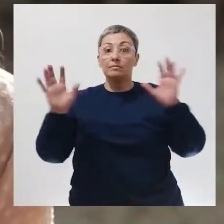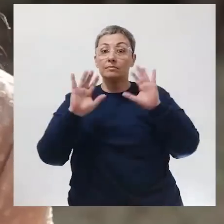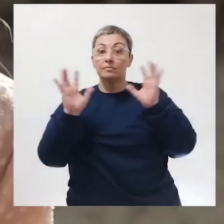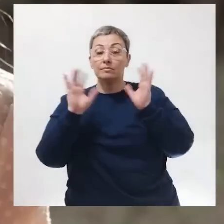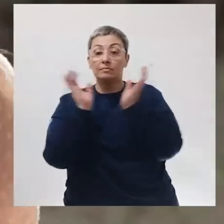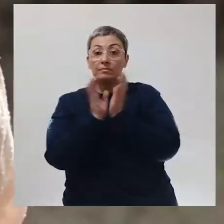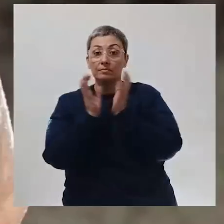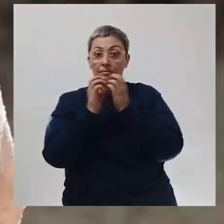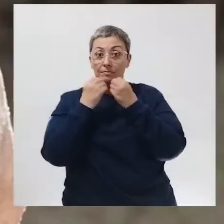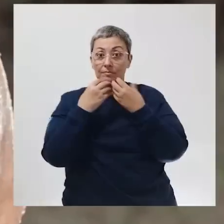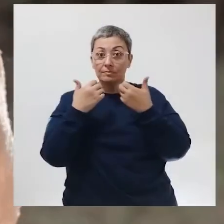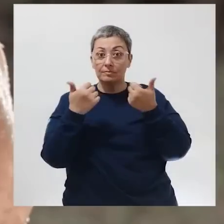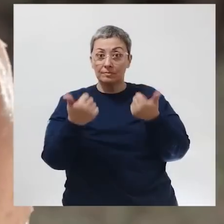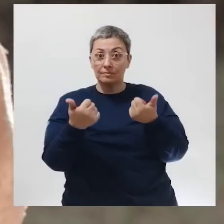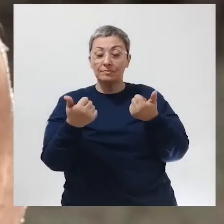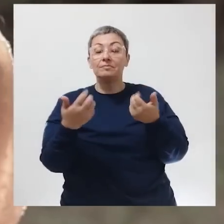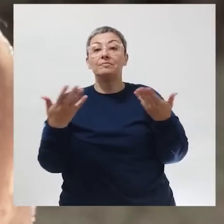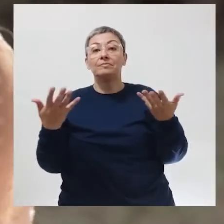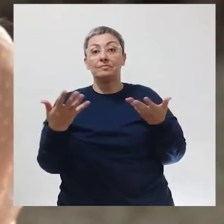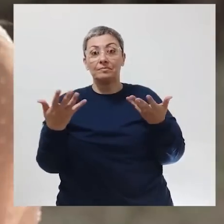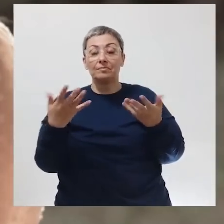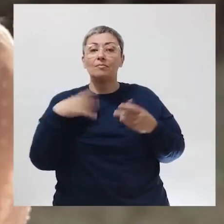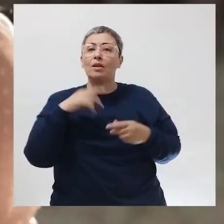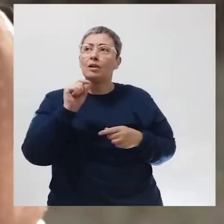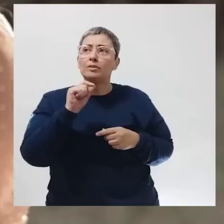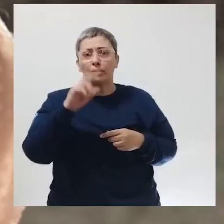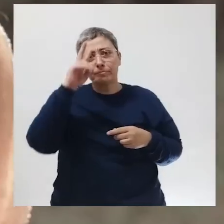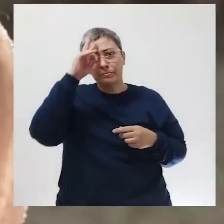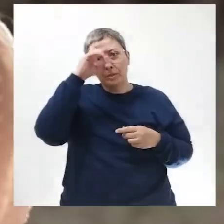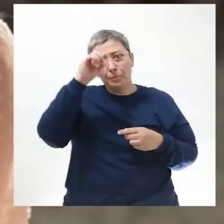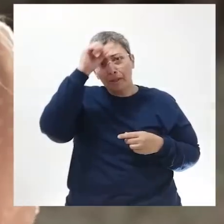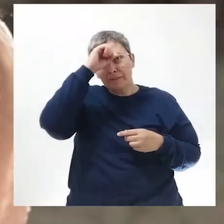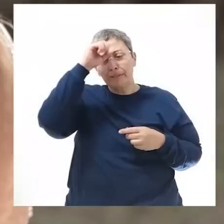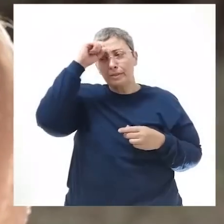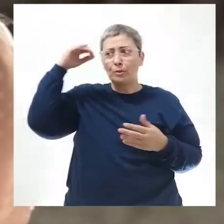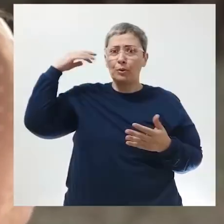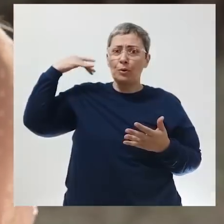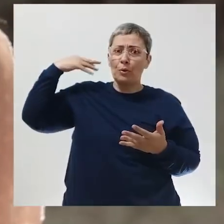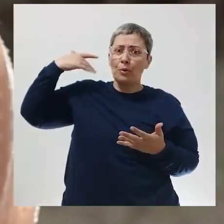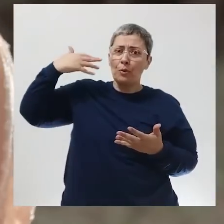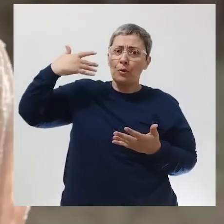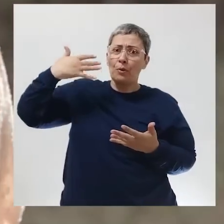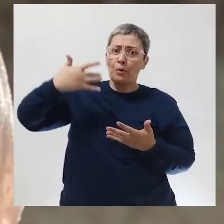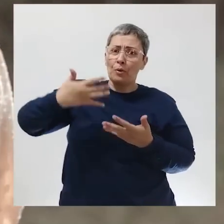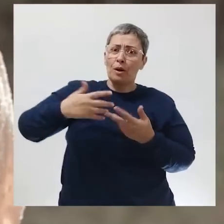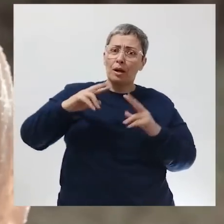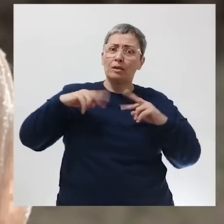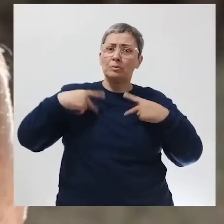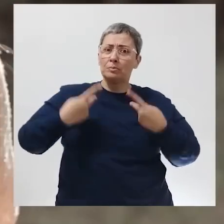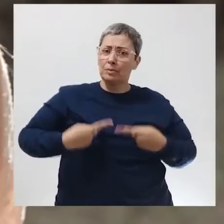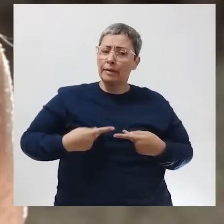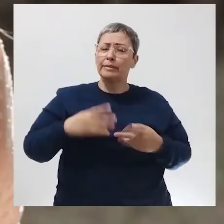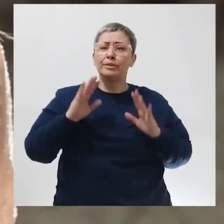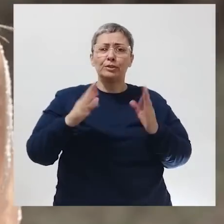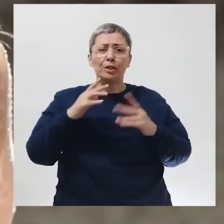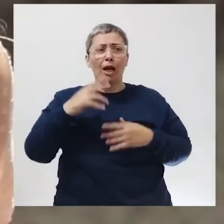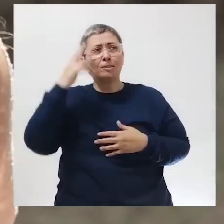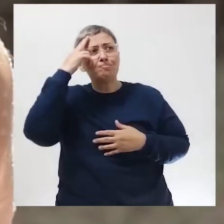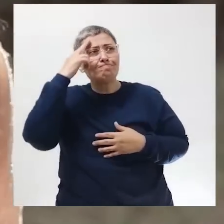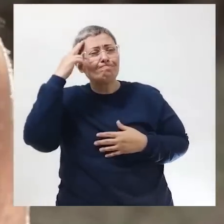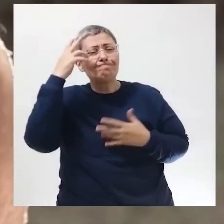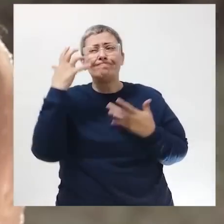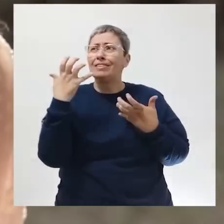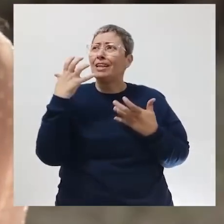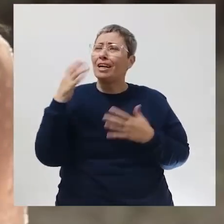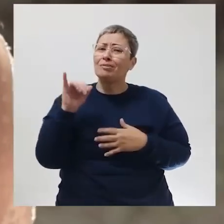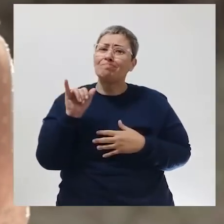Oi, turminha! Como vocês estão? Temos aprendido que desde muito tempo a humanidade antiga sonhou em um dia